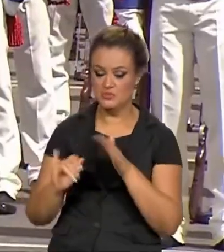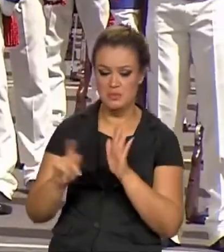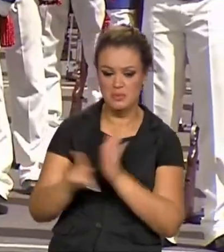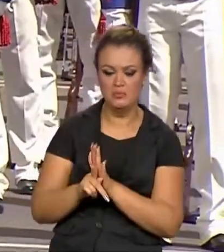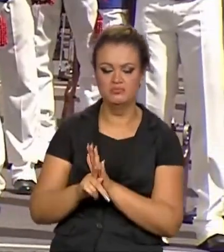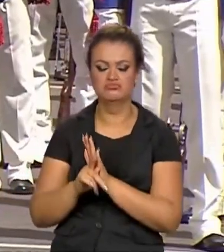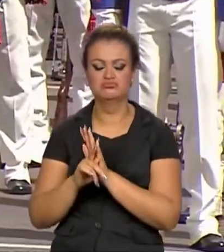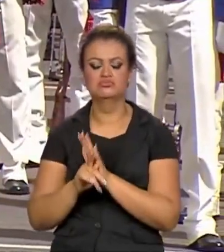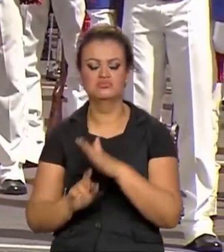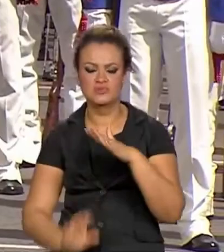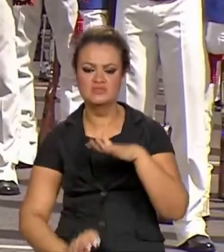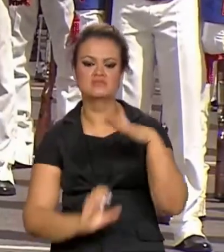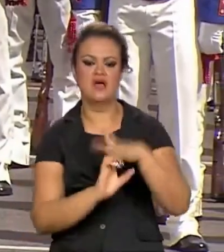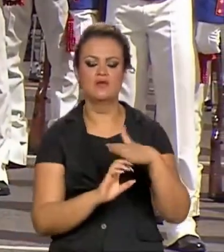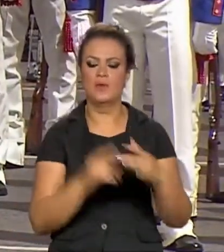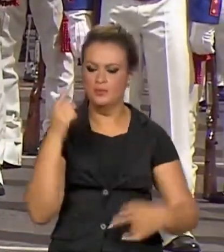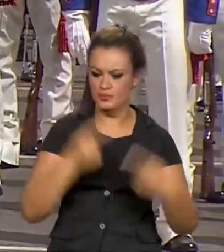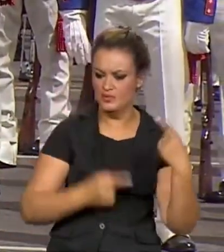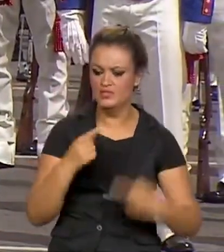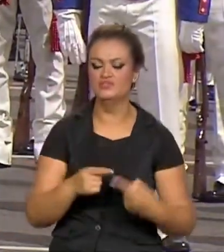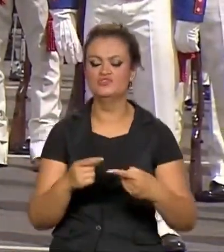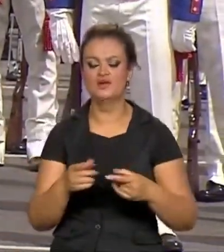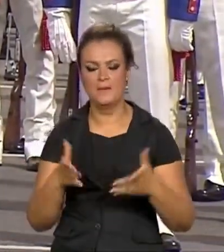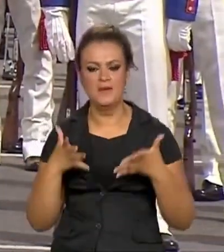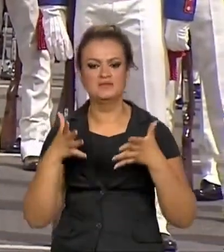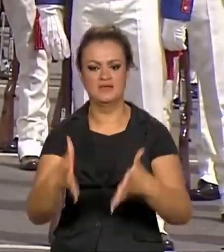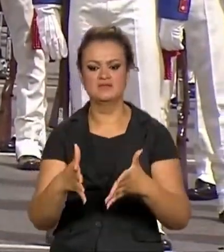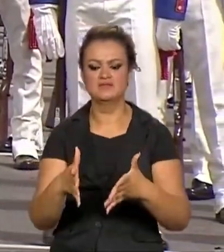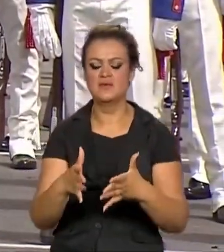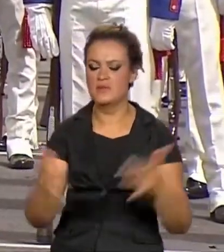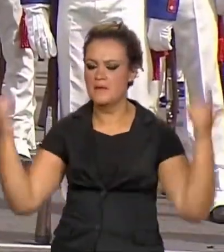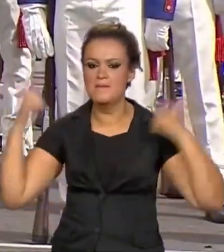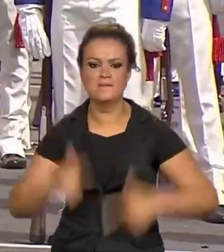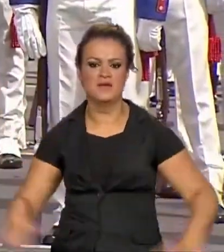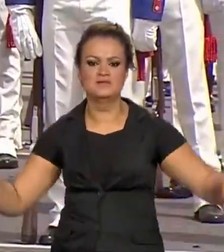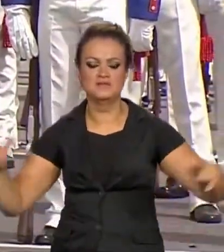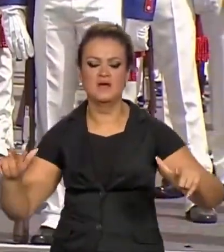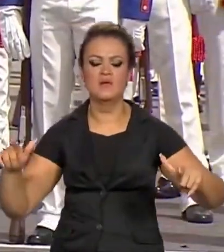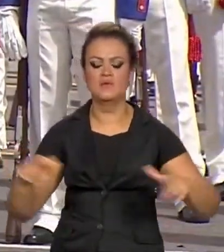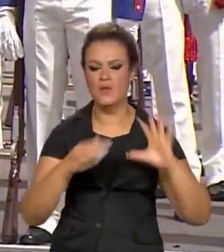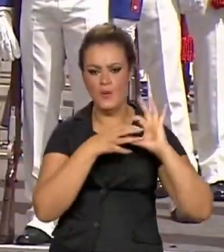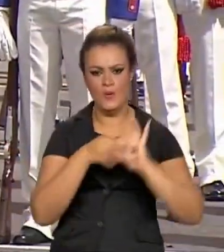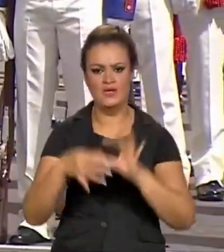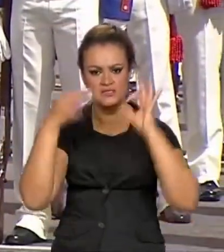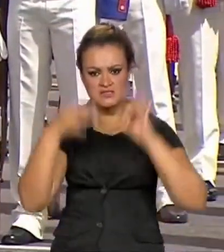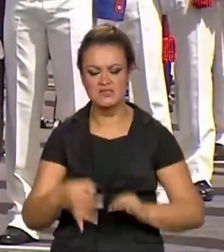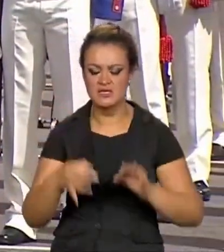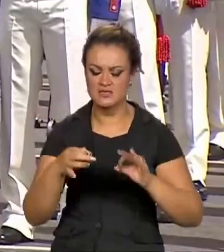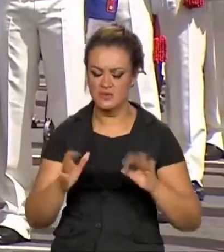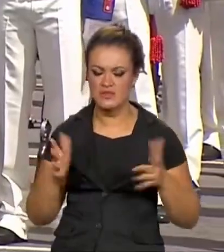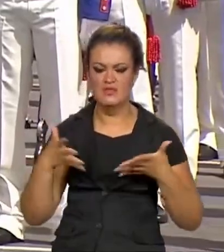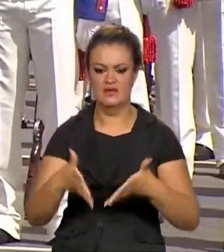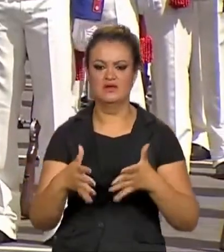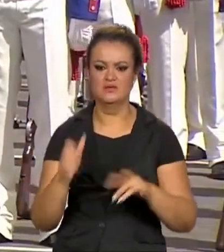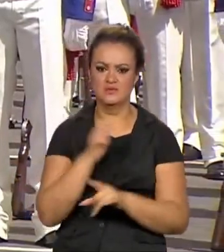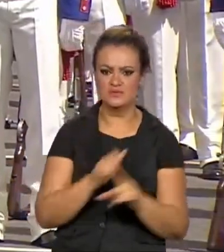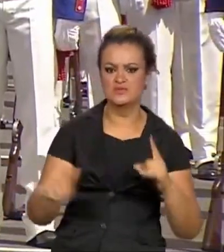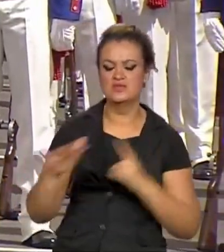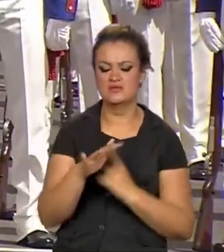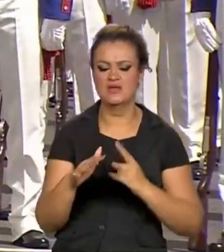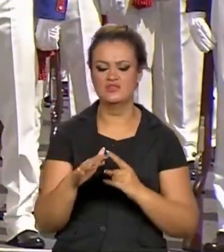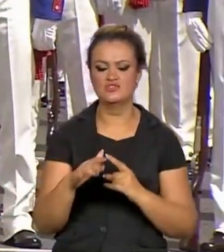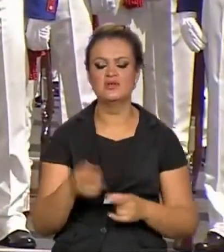Estado, apolítica, apartidária, imparcial e coesa, integrada à sociedade e